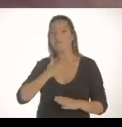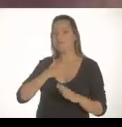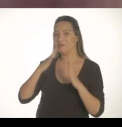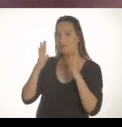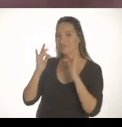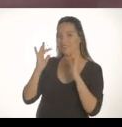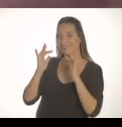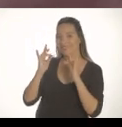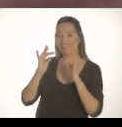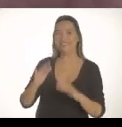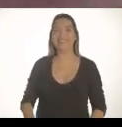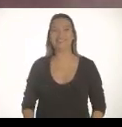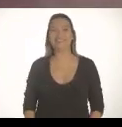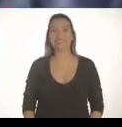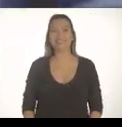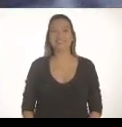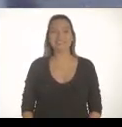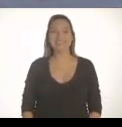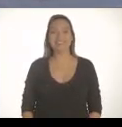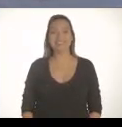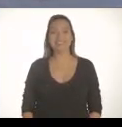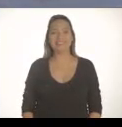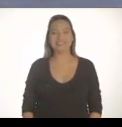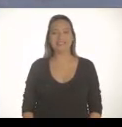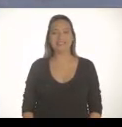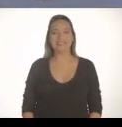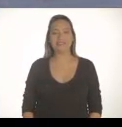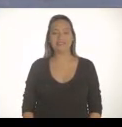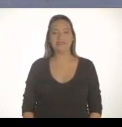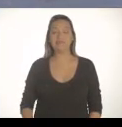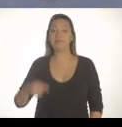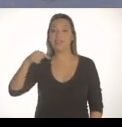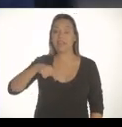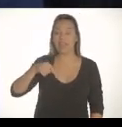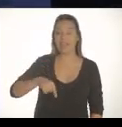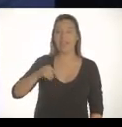a namoradinha de um amigo meu.